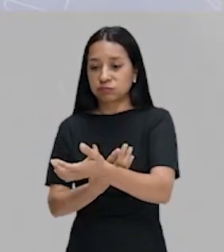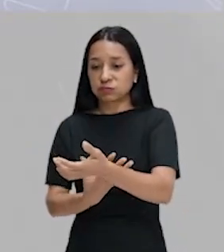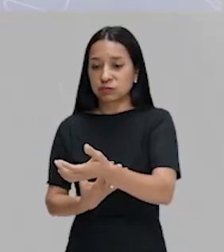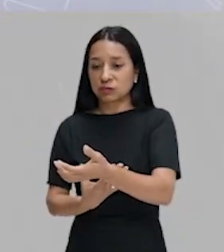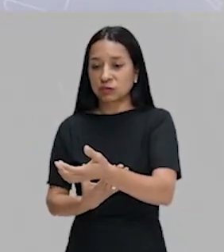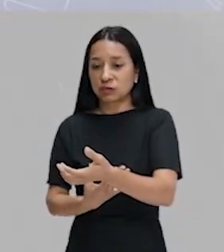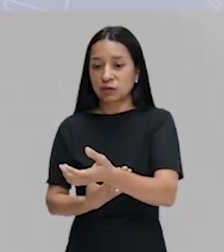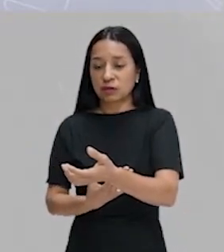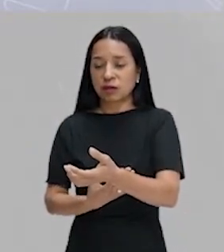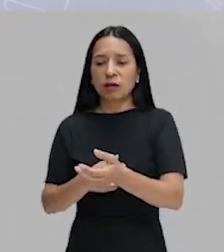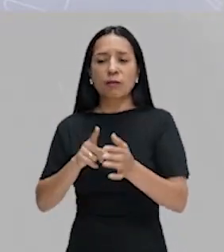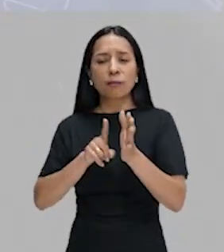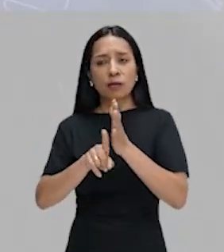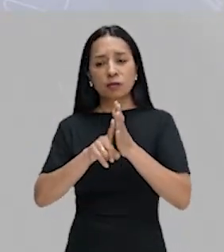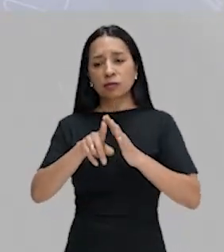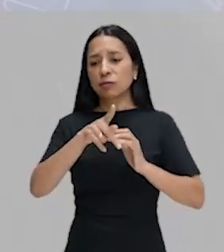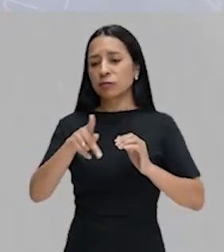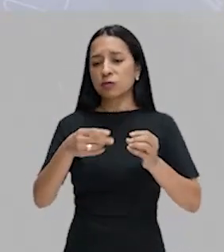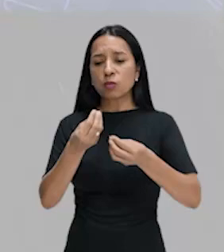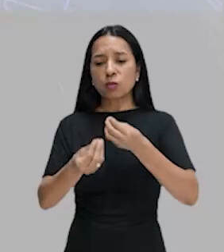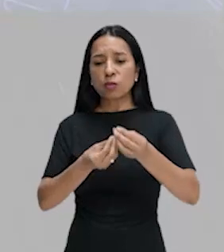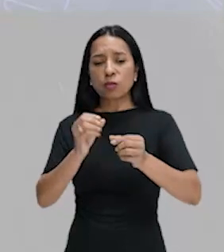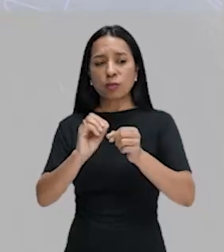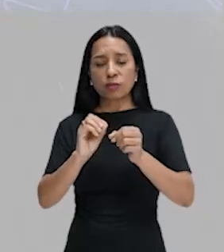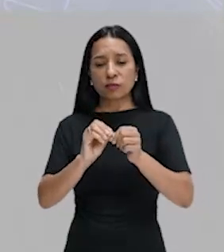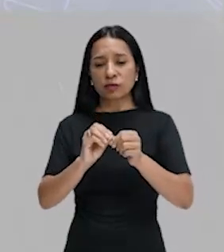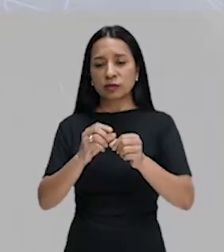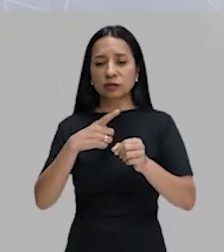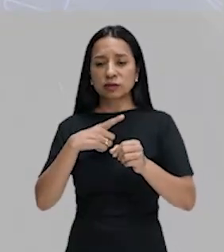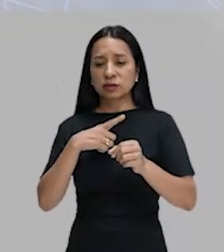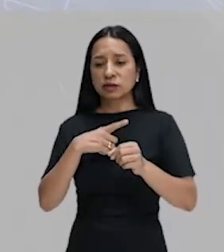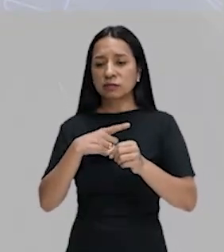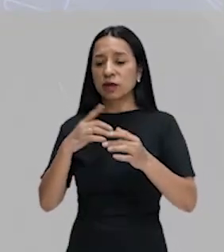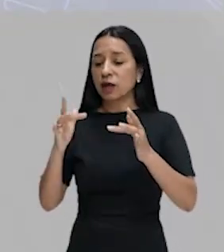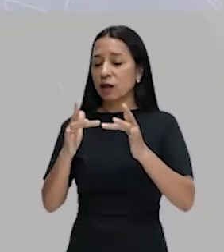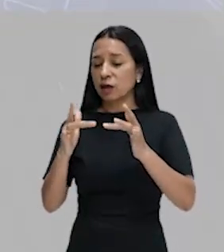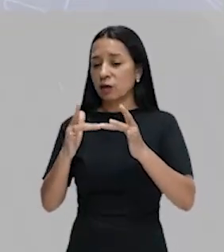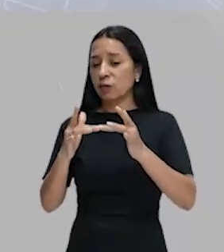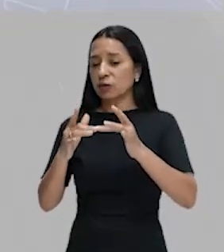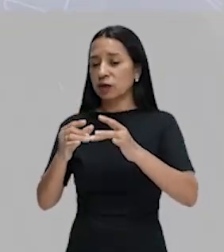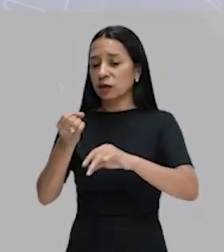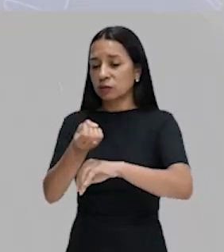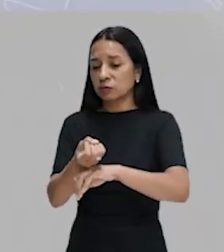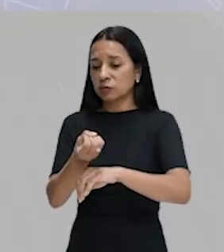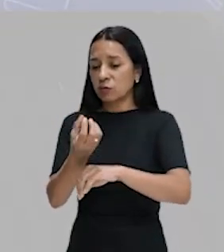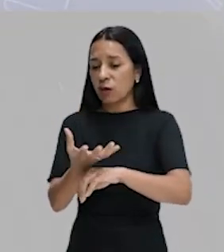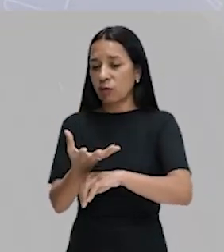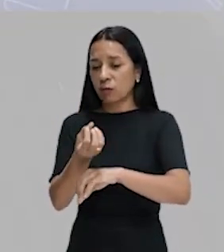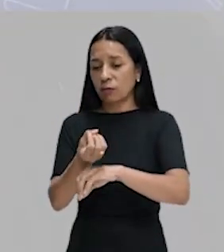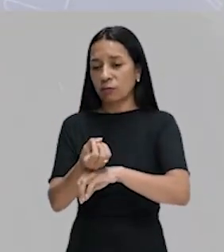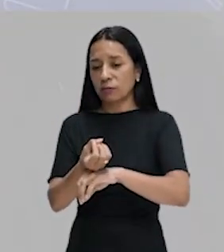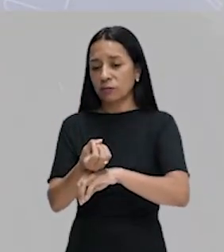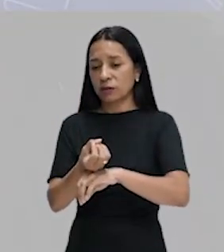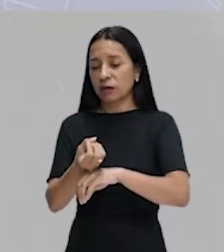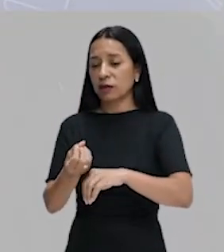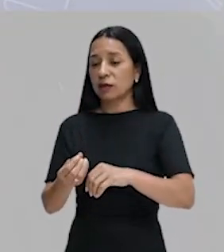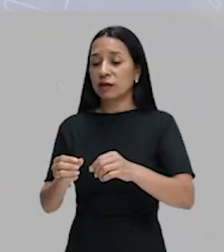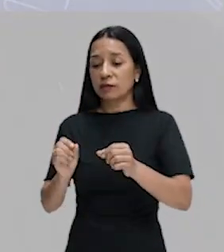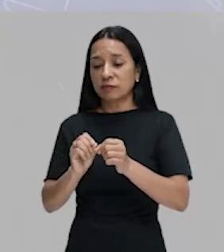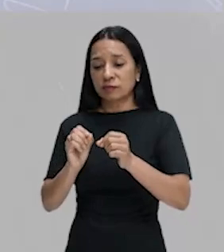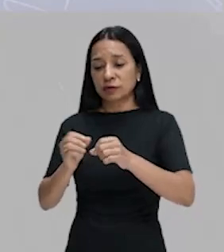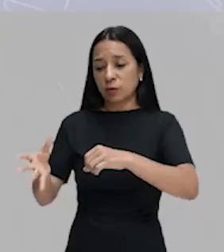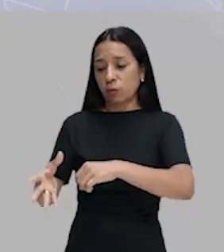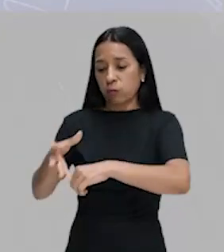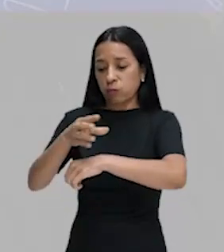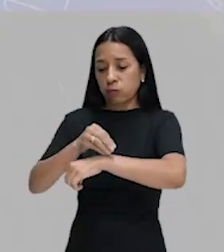na praia e de repente eu tive um acidente com água viva. Aí você vai fazer uma compressa com a própria água do mar,